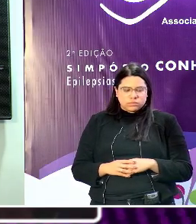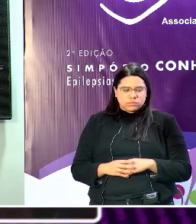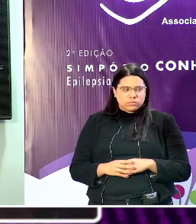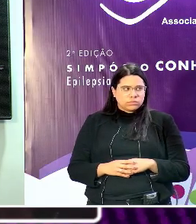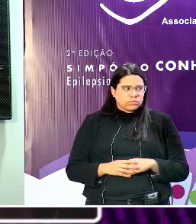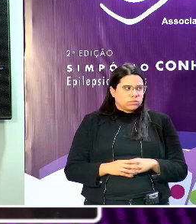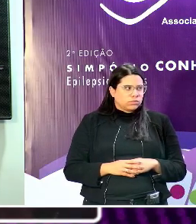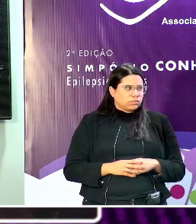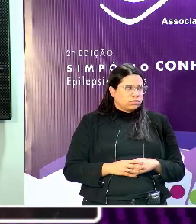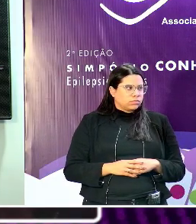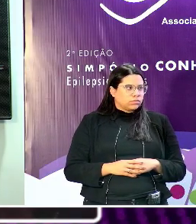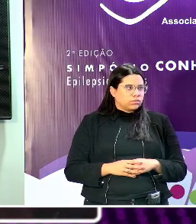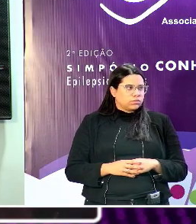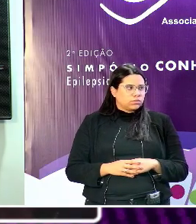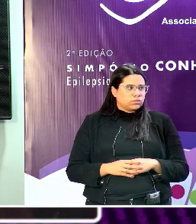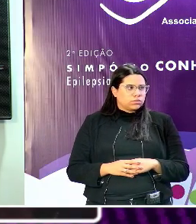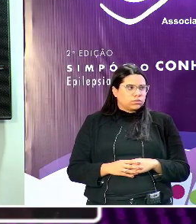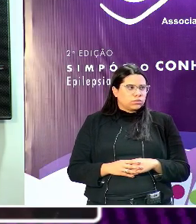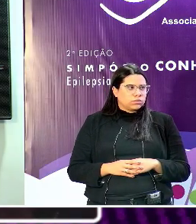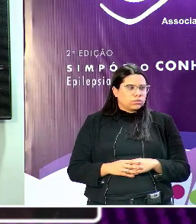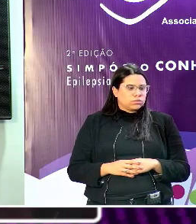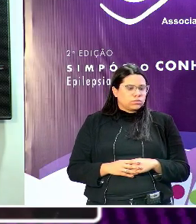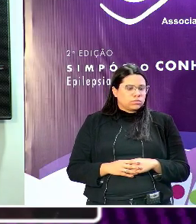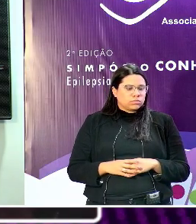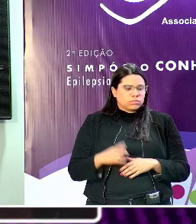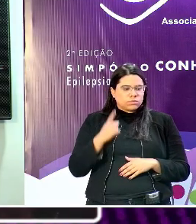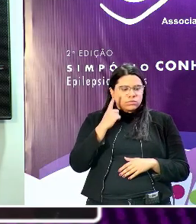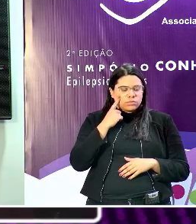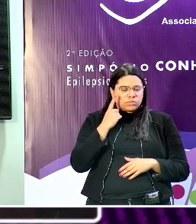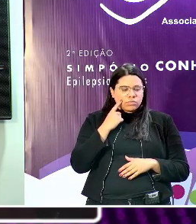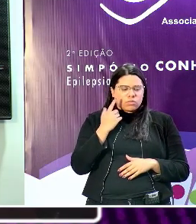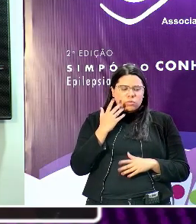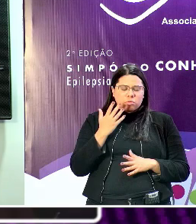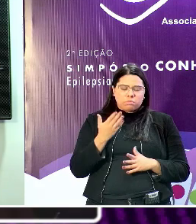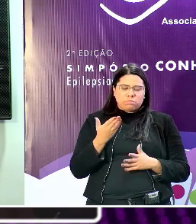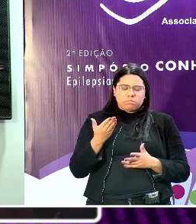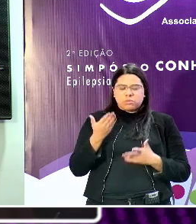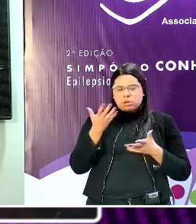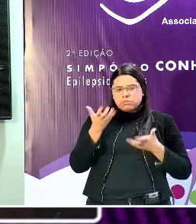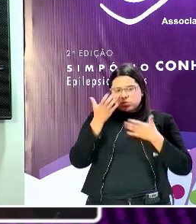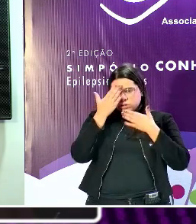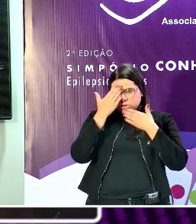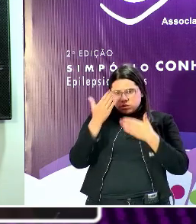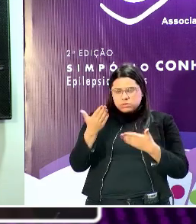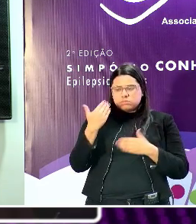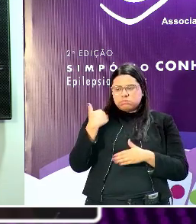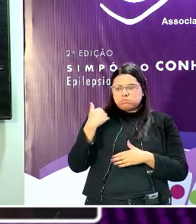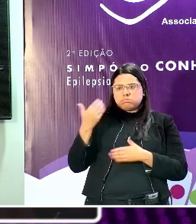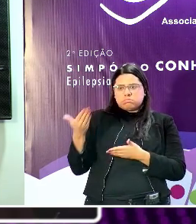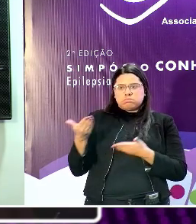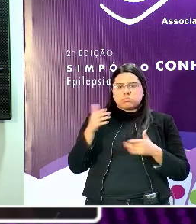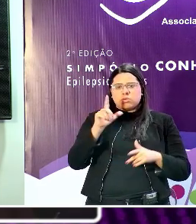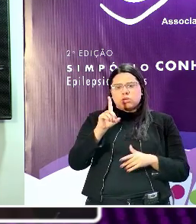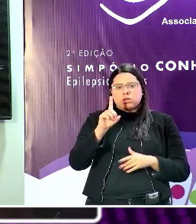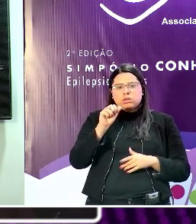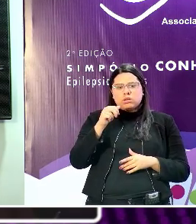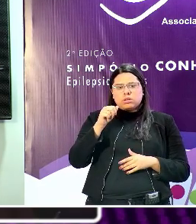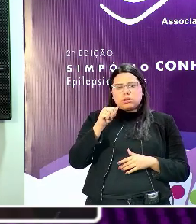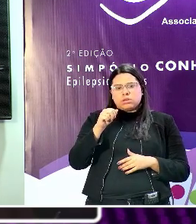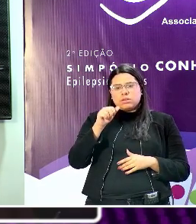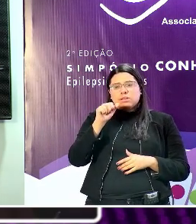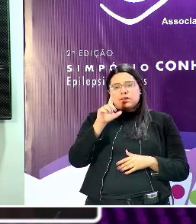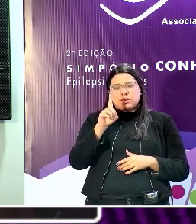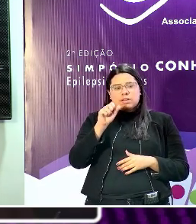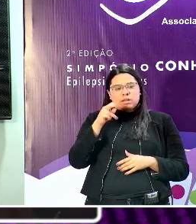Vamos passar logo para as palestras, que eu acho que é a parte mais importante. Agradecer o convite, em nome da Cristine, do Daniel, da Daniela, para a